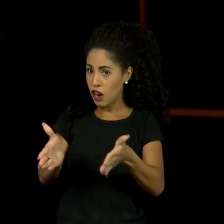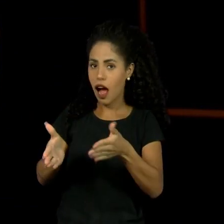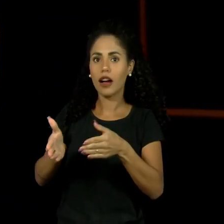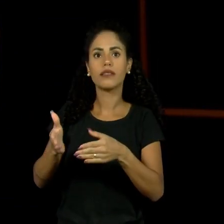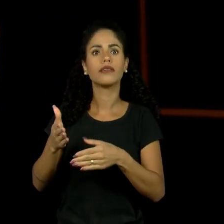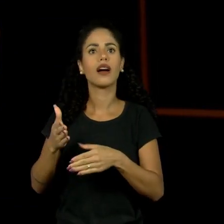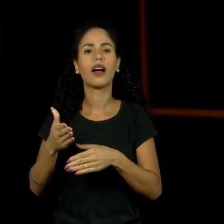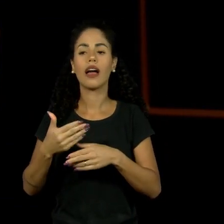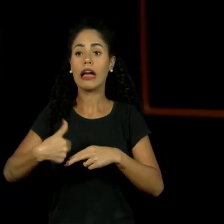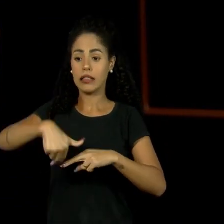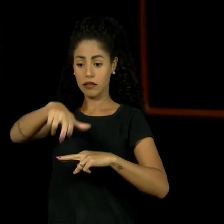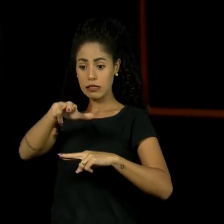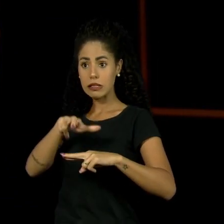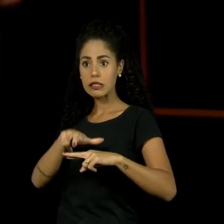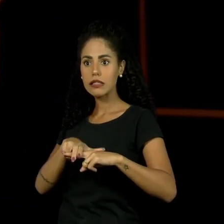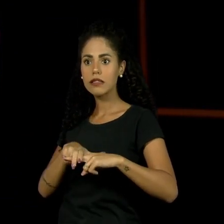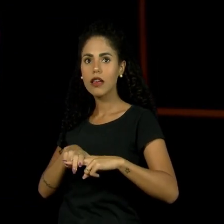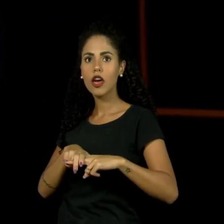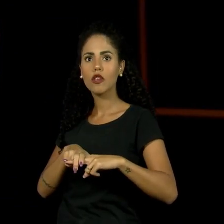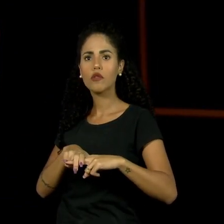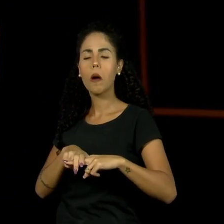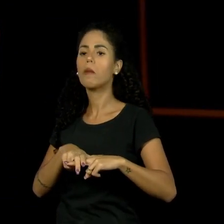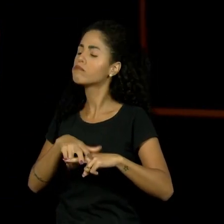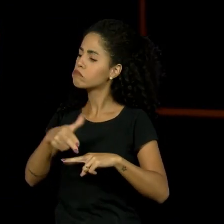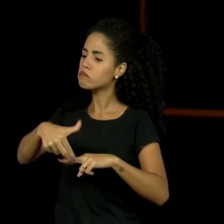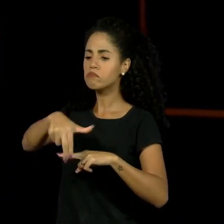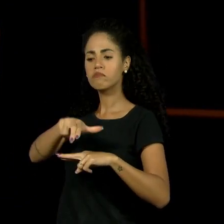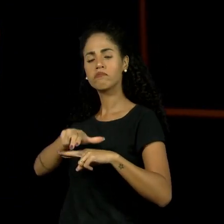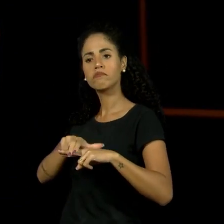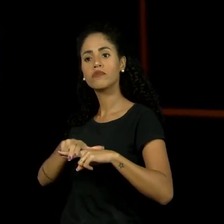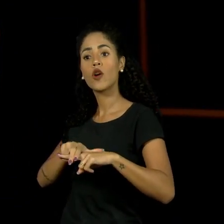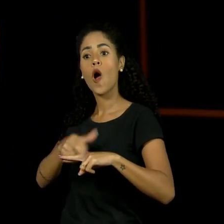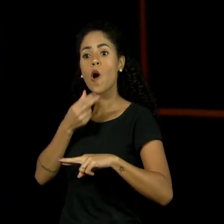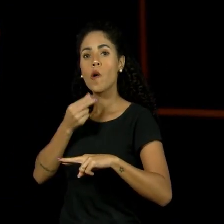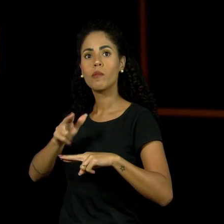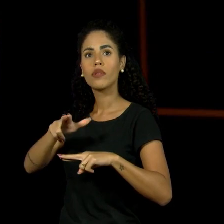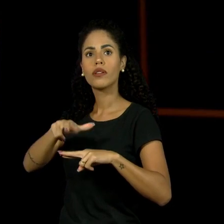Ele me sentou assim, no gargarejo, assim.